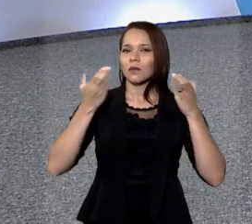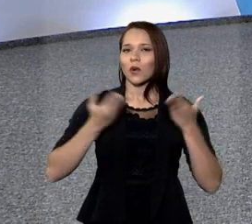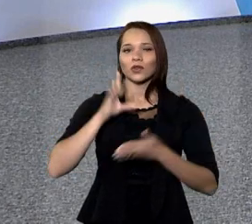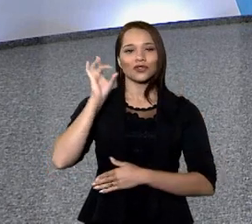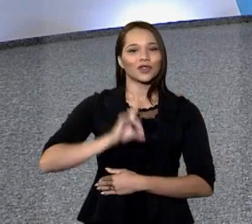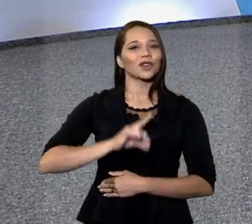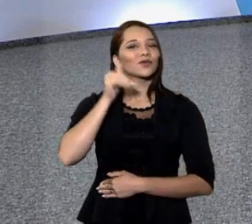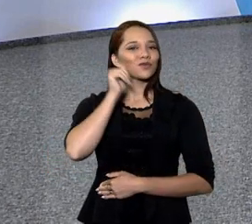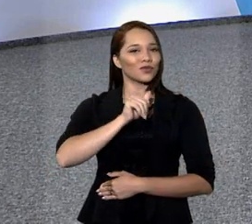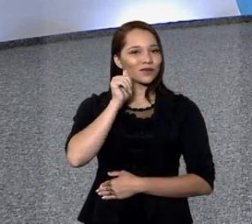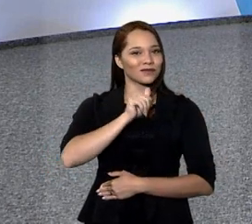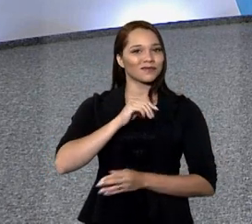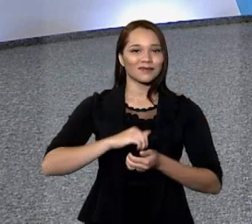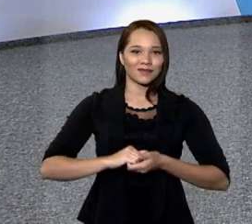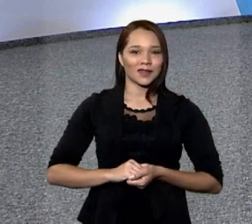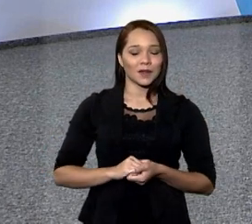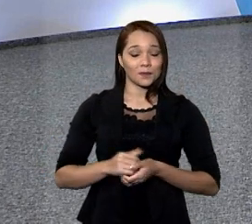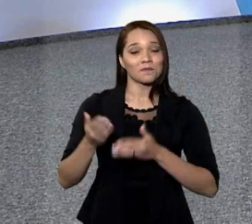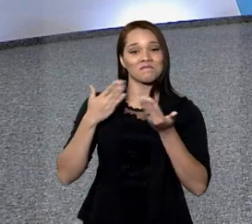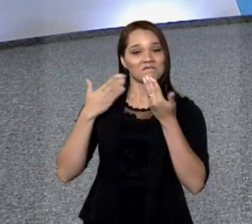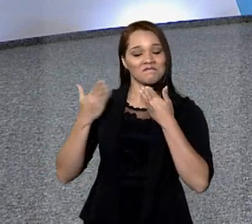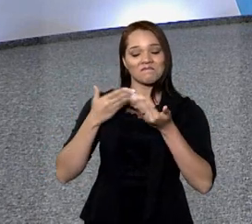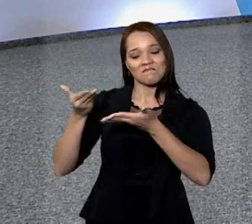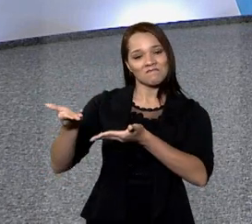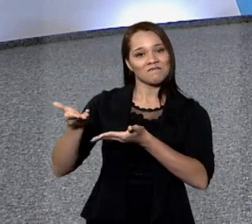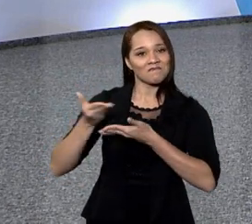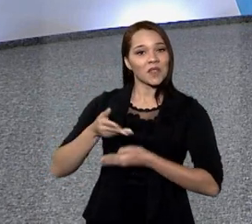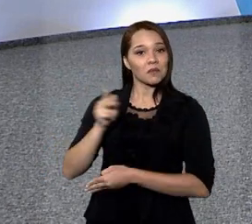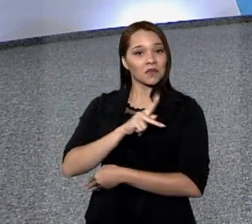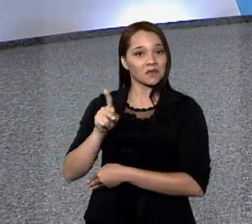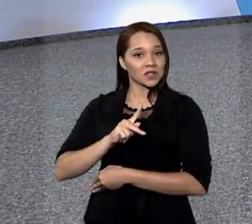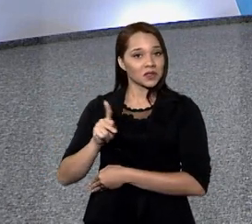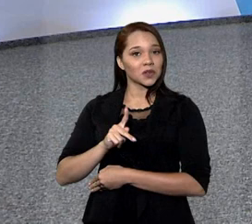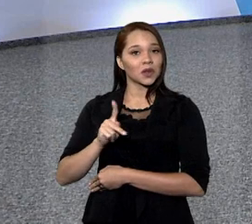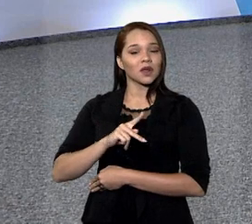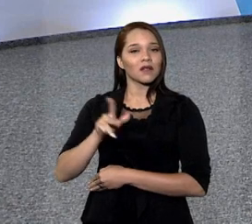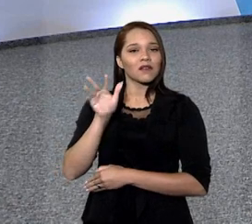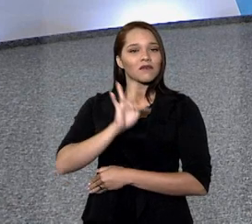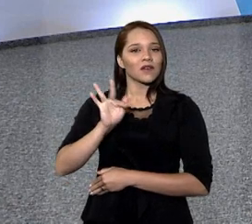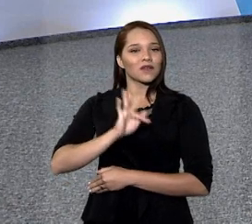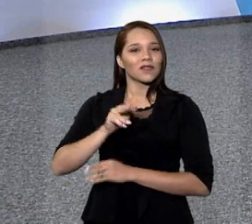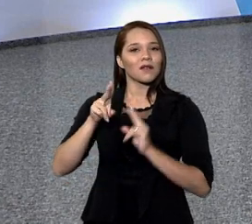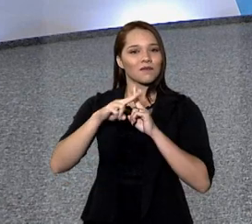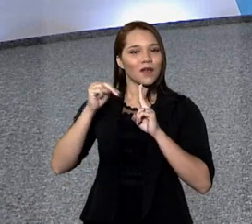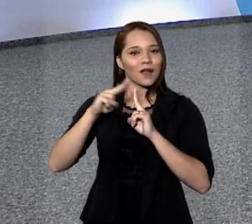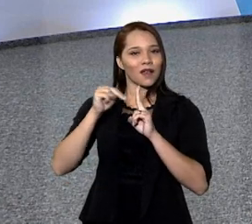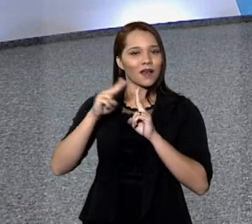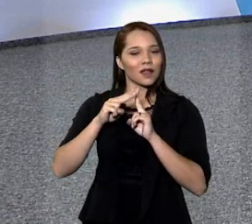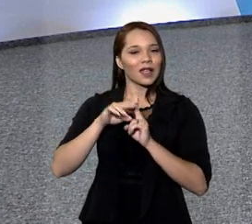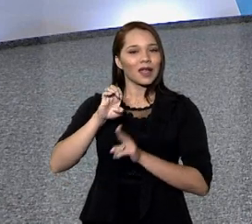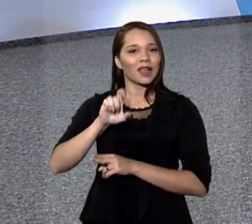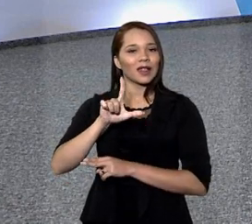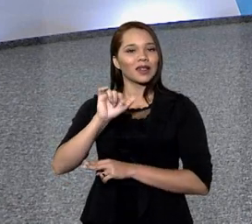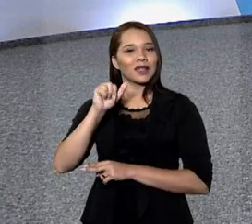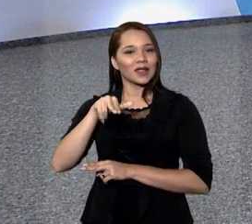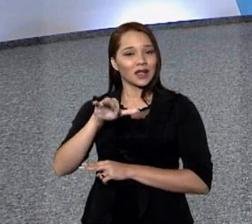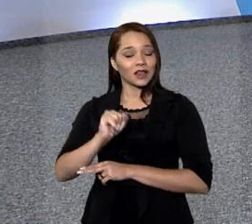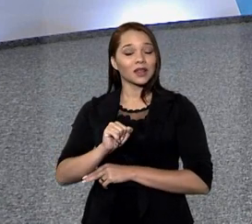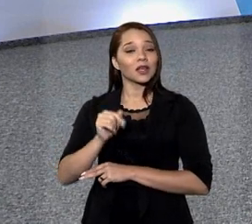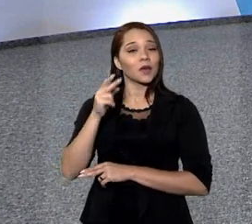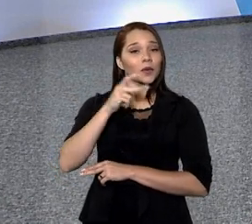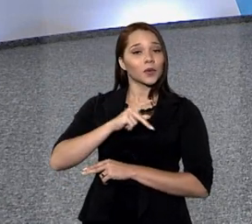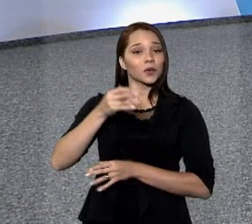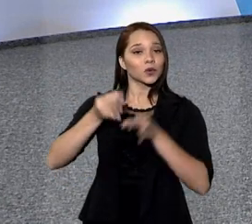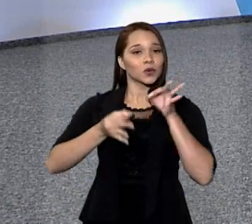o tema de hoje é direitos das mulheres para o bate-papo receba a professora de antropologia da universidade de brasília aliás a nota